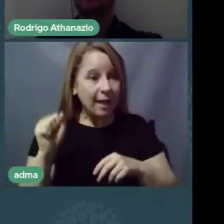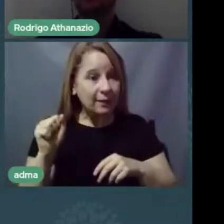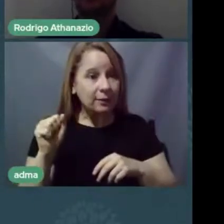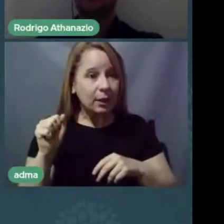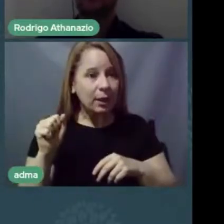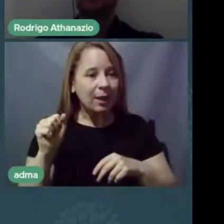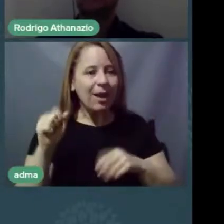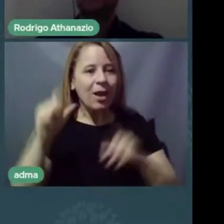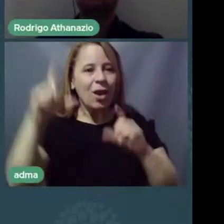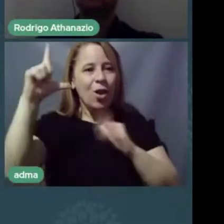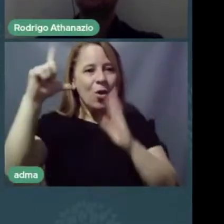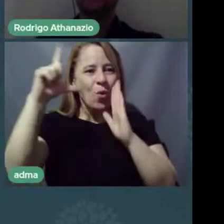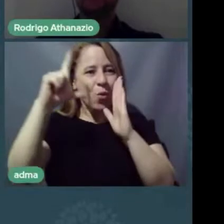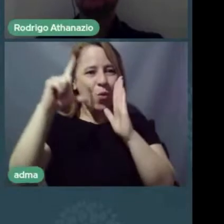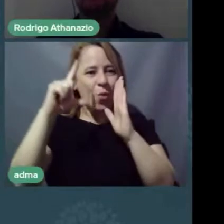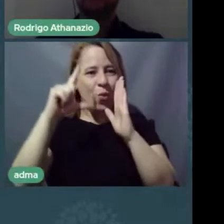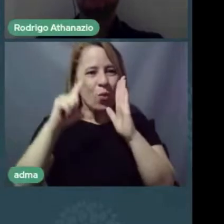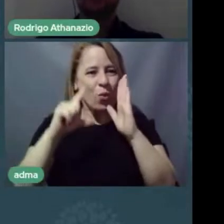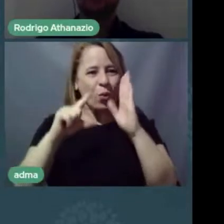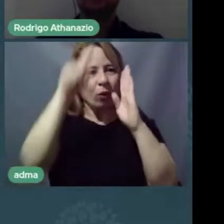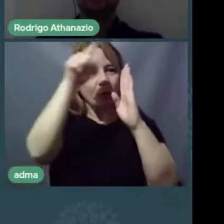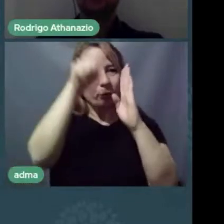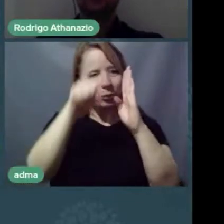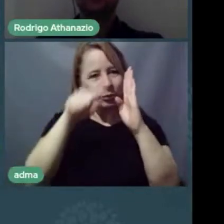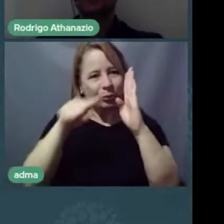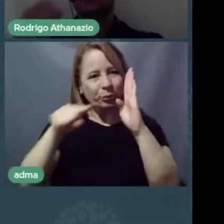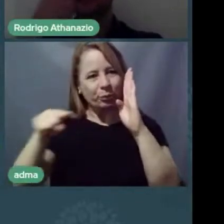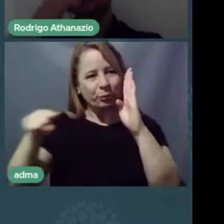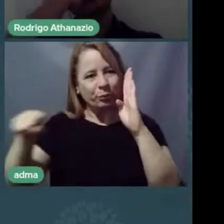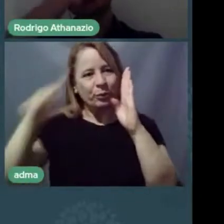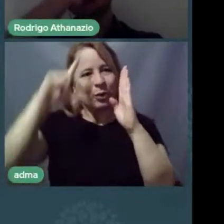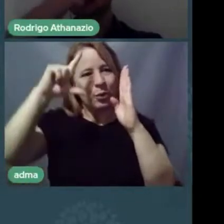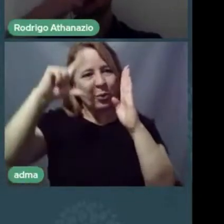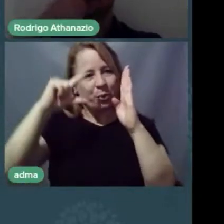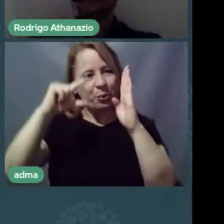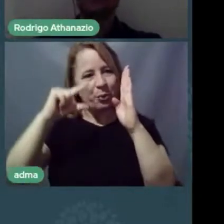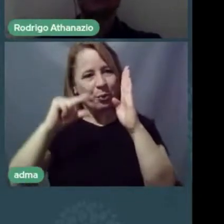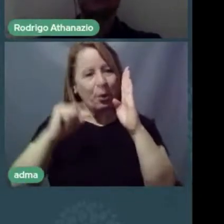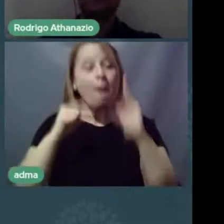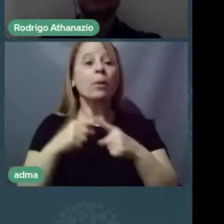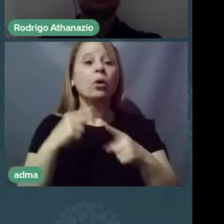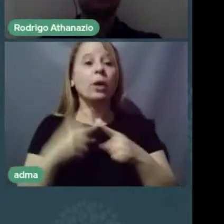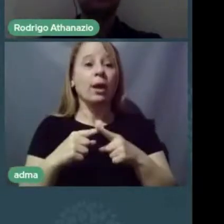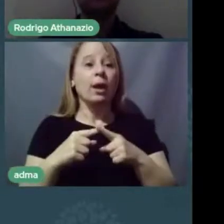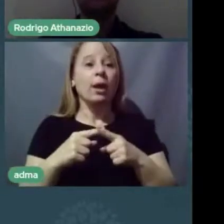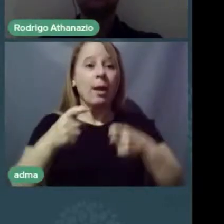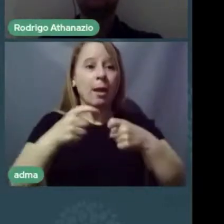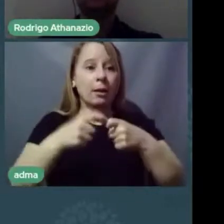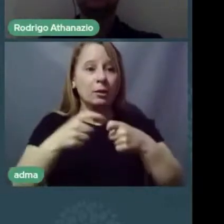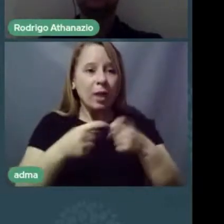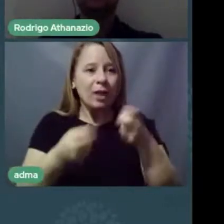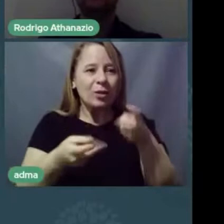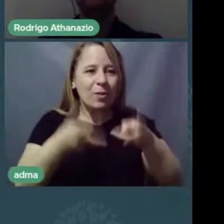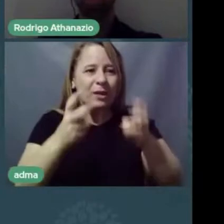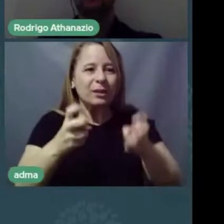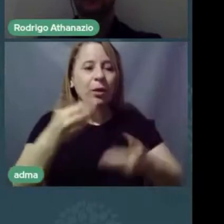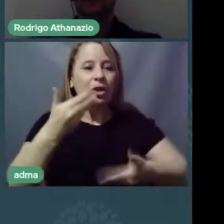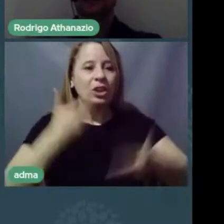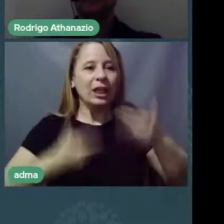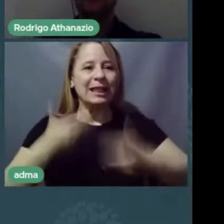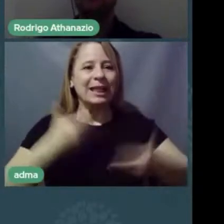dar uma droga que realmente ia mudar a história natural da doença, que ia tratar a inflamação desse paciente. Então a gente começa a ver